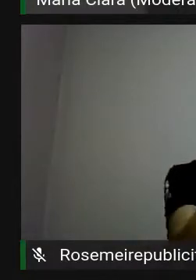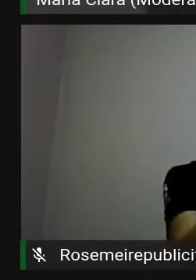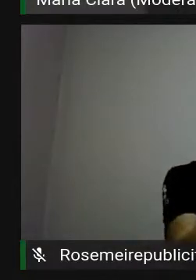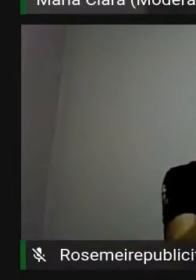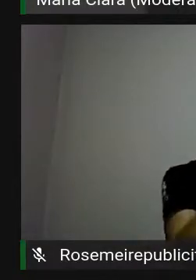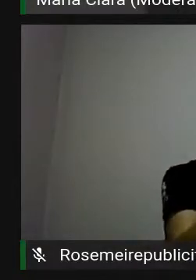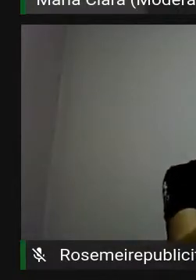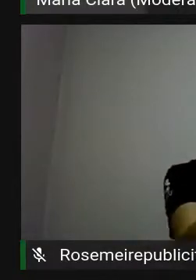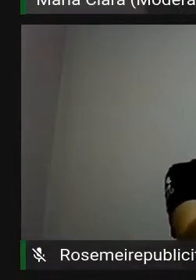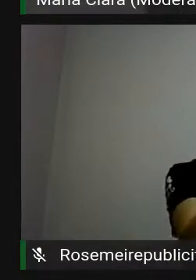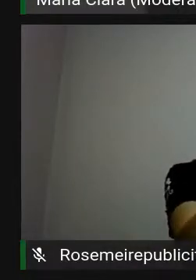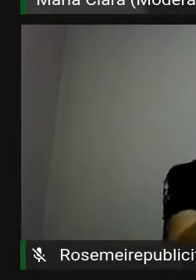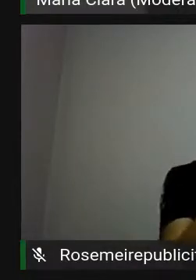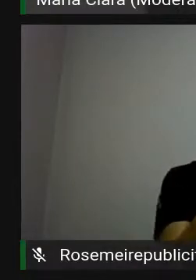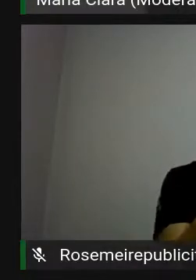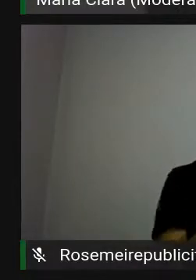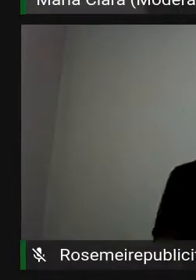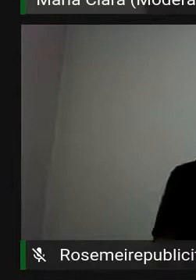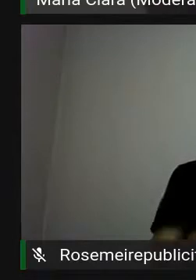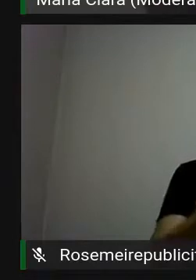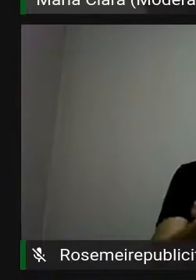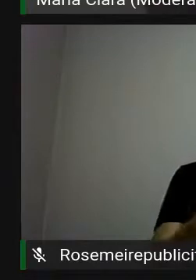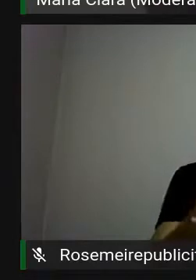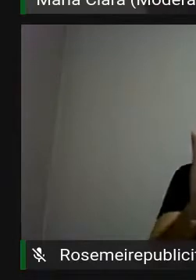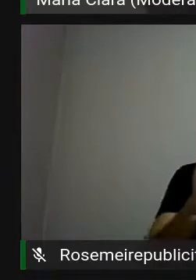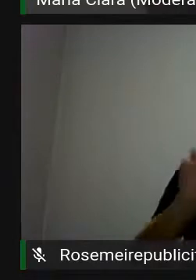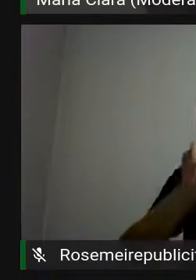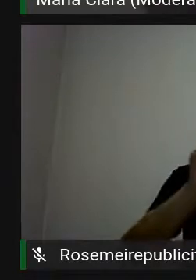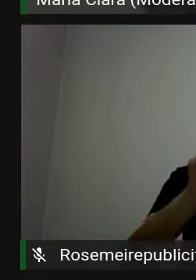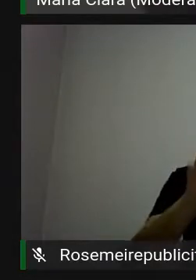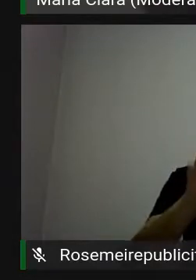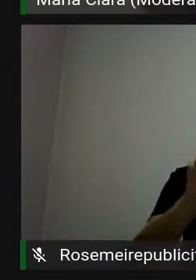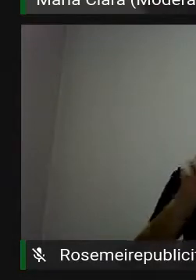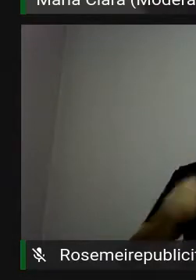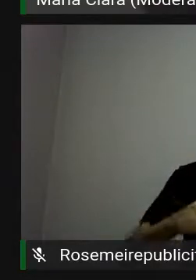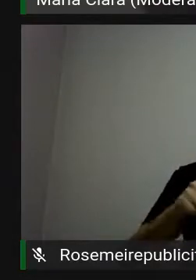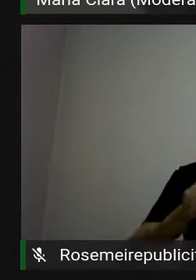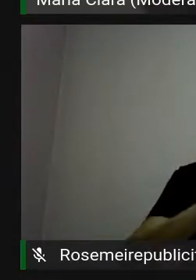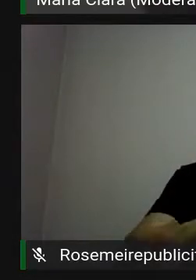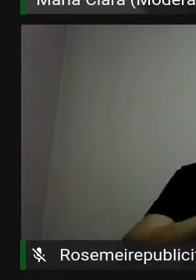meio ambiente, principalmente na engenharia ambiental, né?